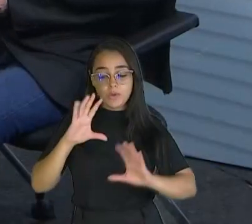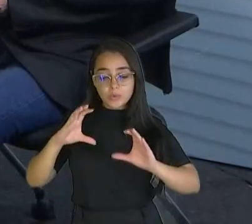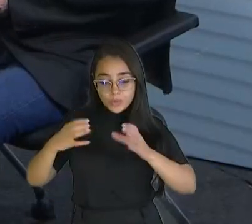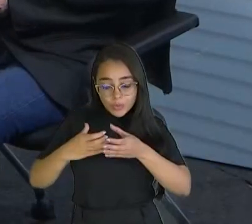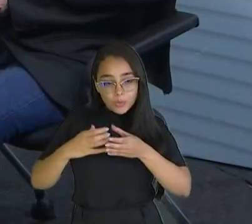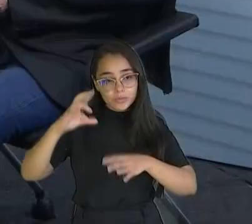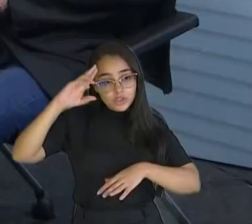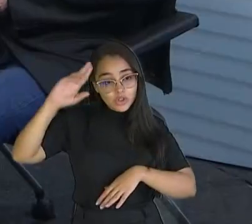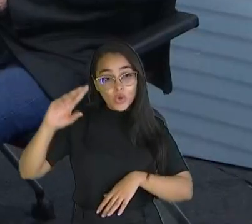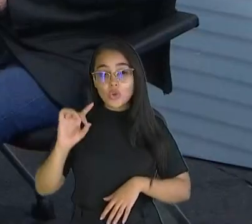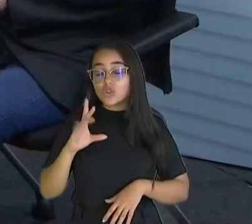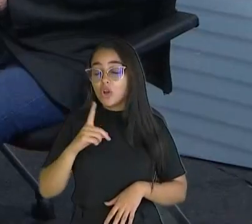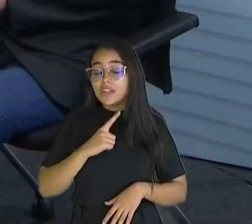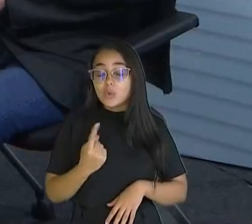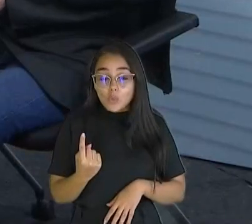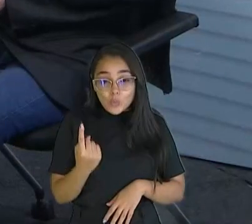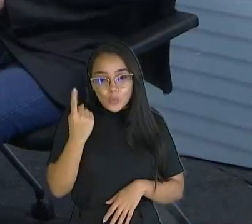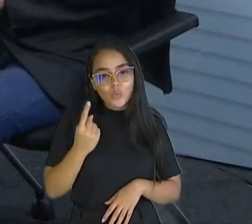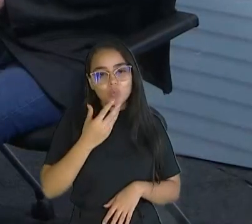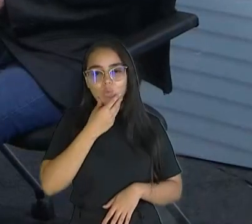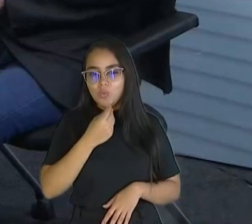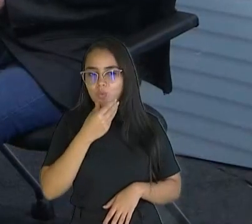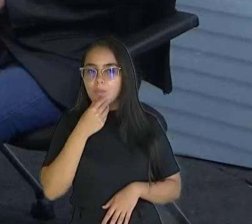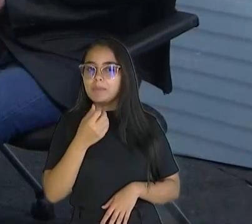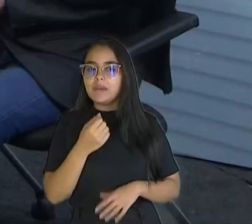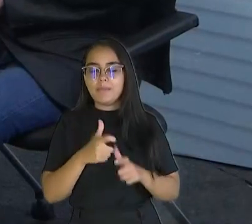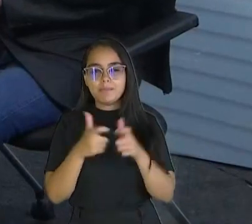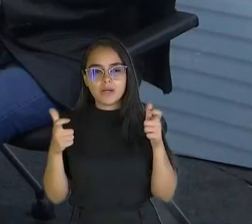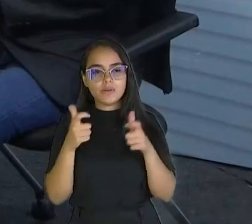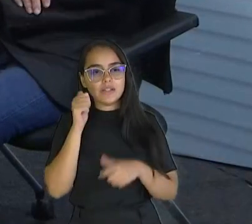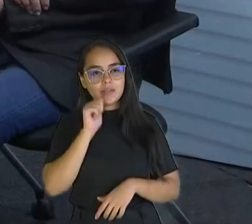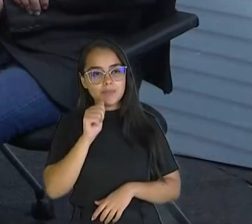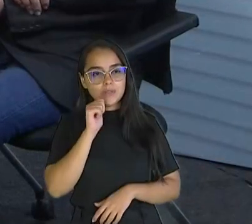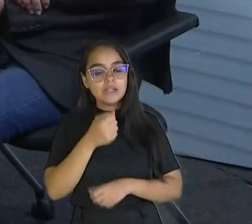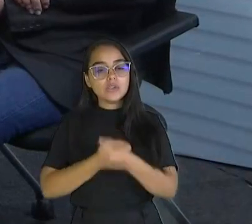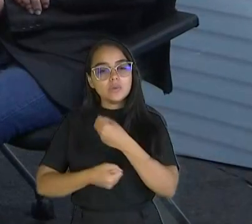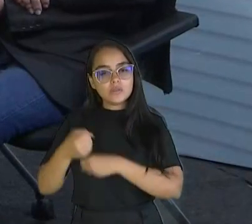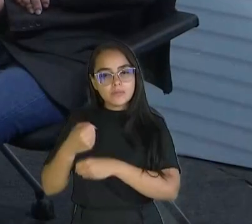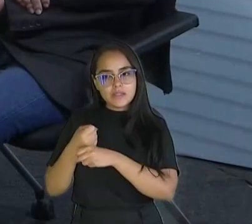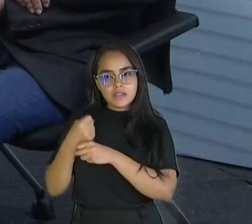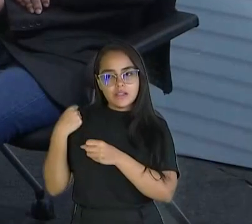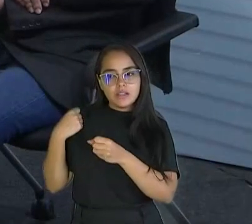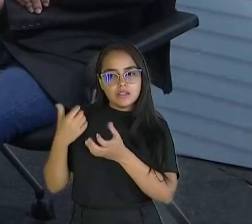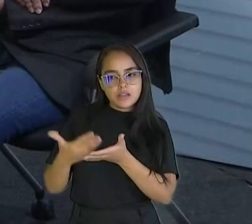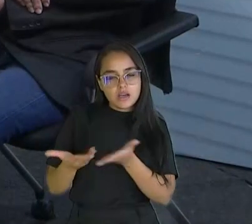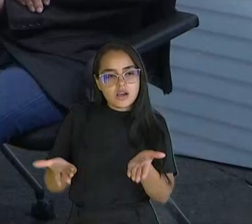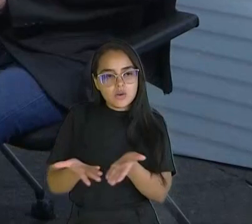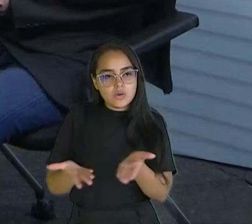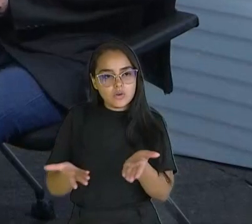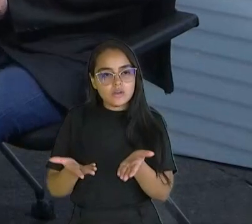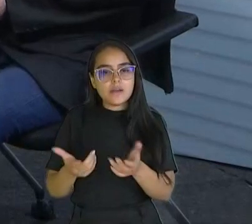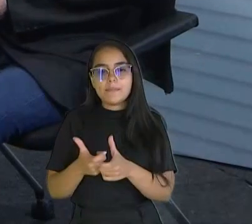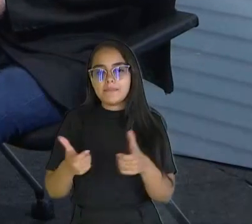nada. E vem nos últimos anos, tanto ano passado como esse ano, a maioria foi